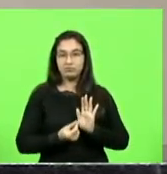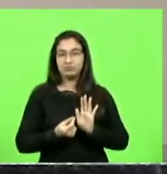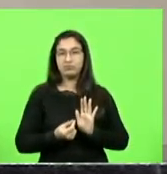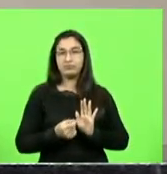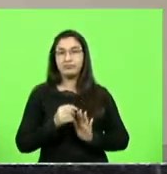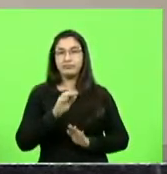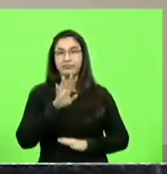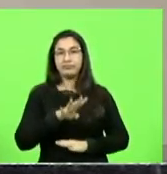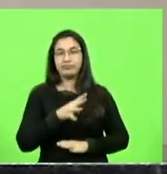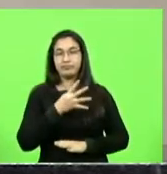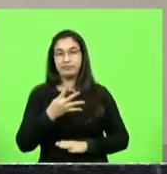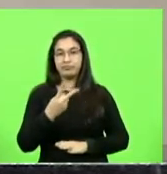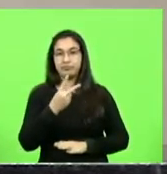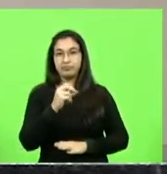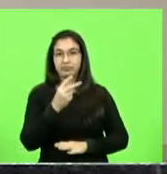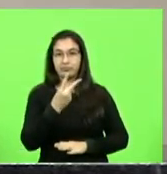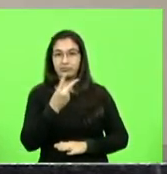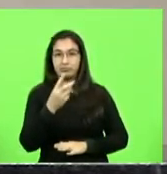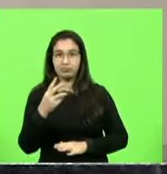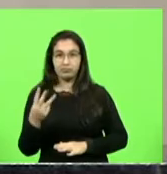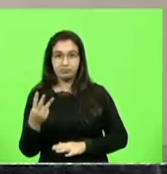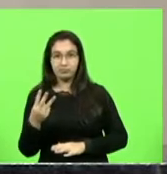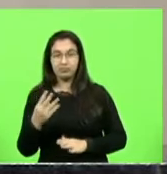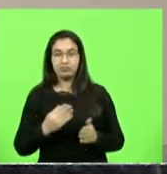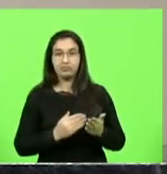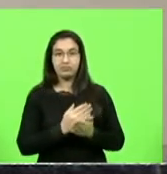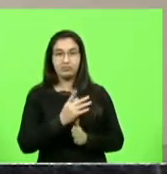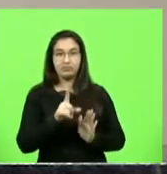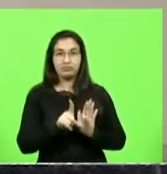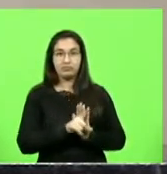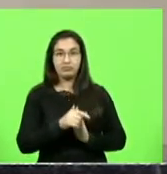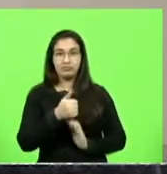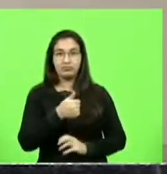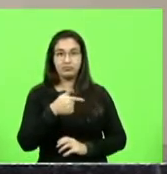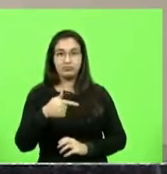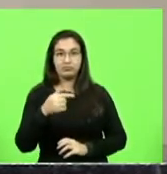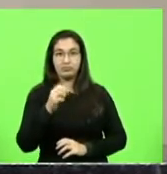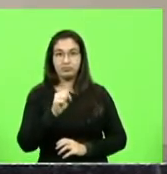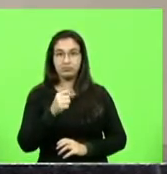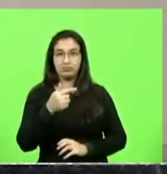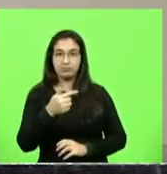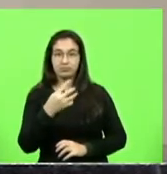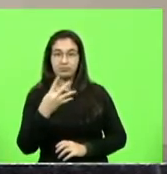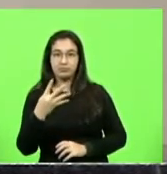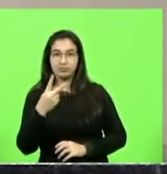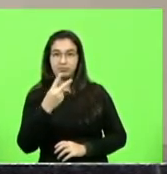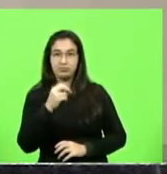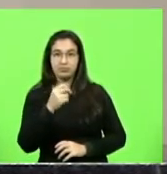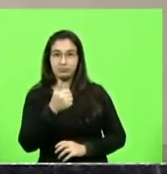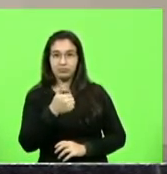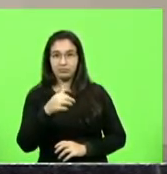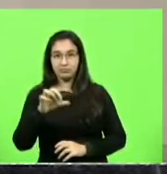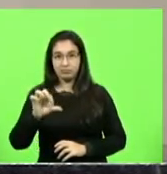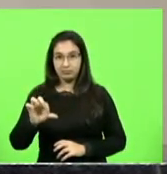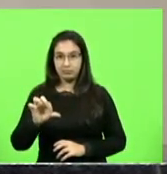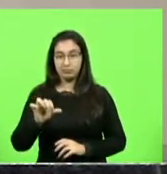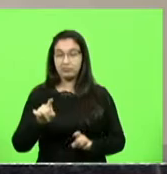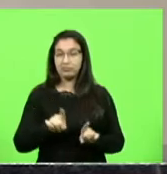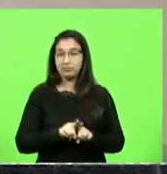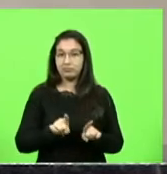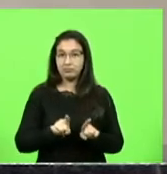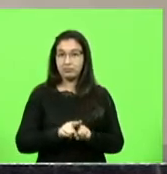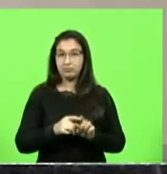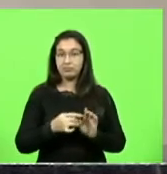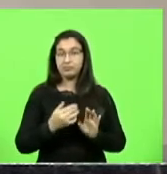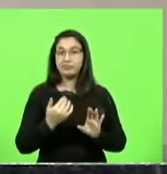Quadriênio 2020-2023, aprovado pela Lei 17.874 de 2019, e a mensagem